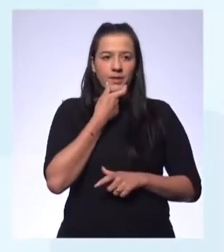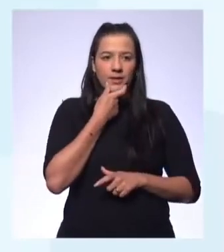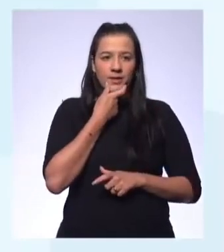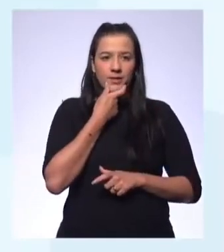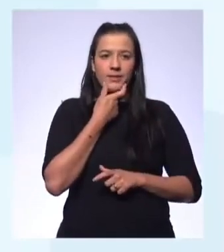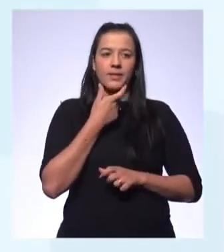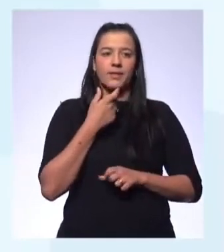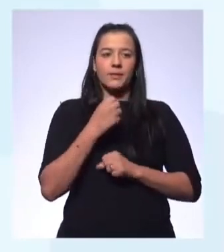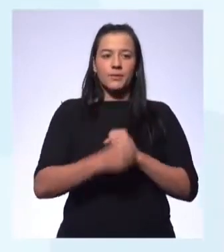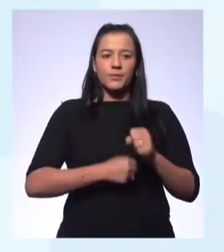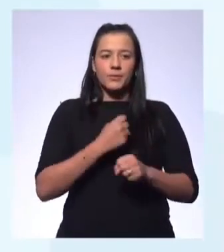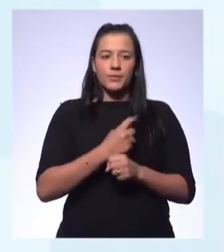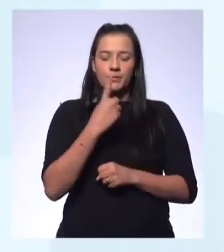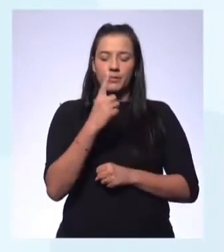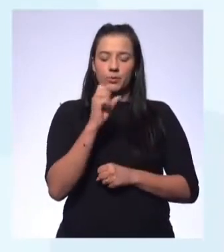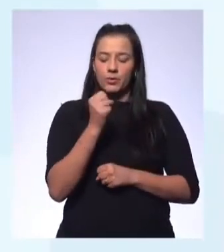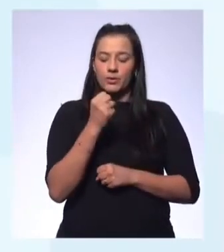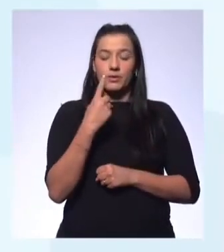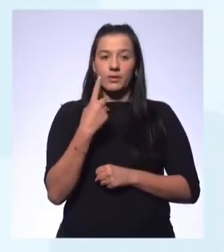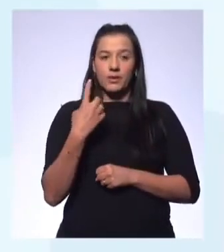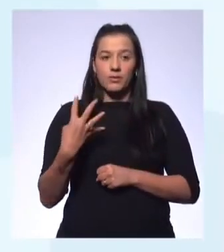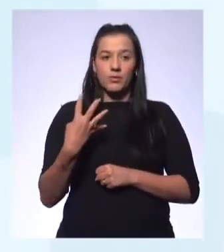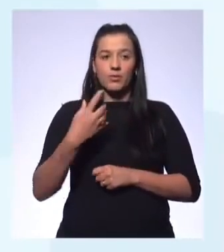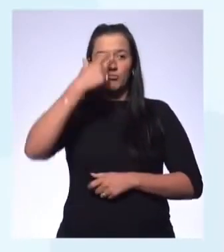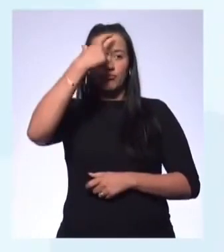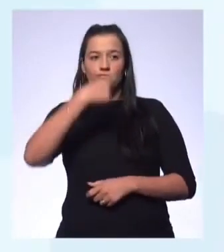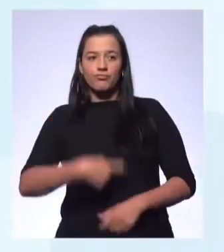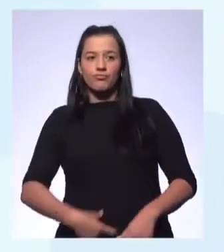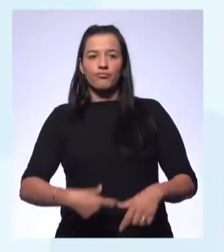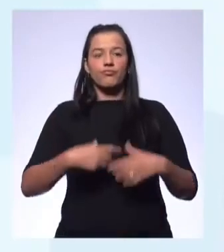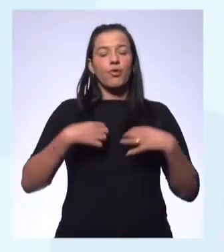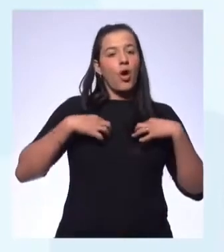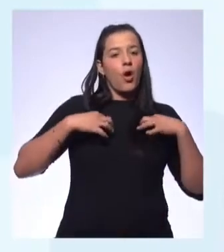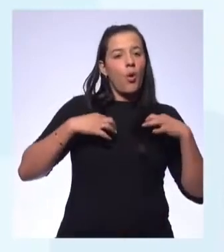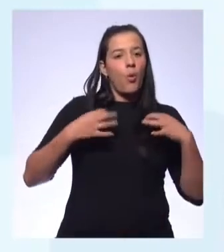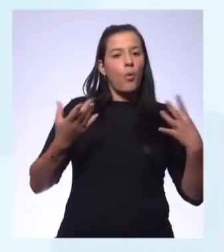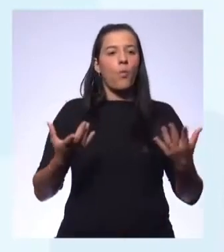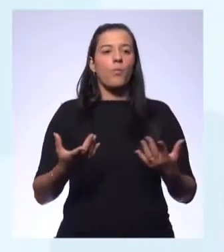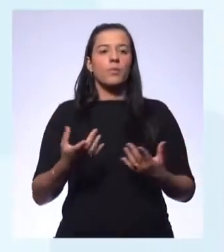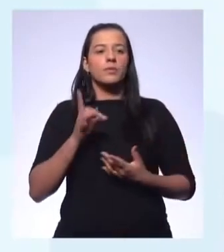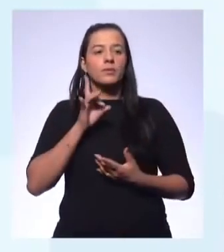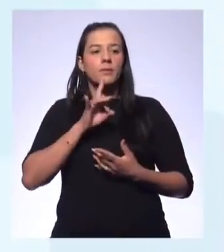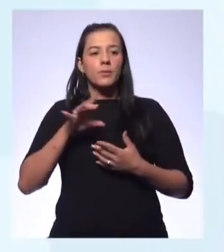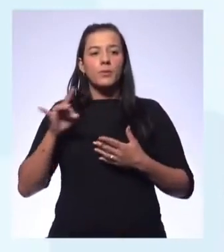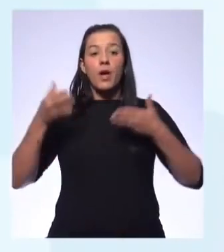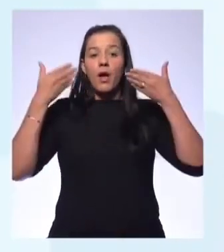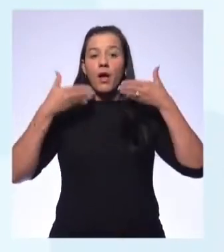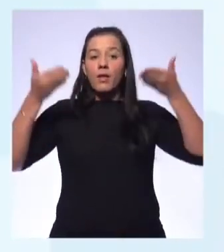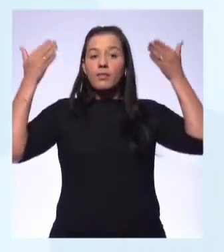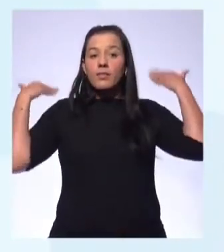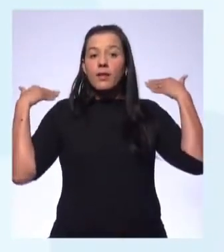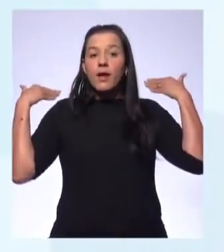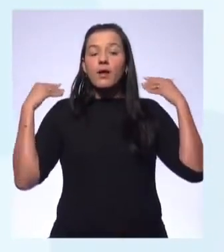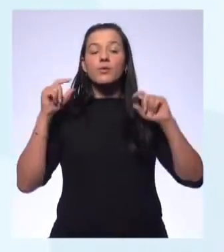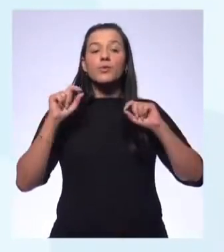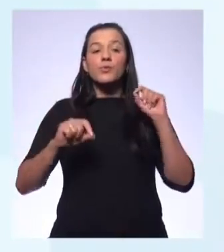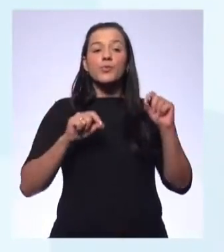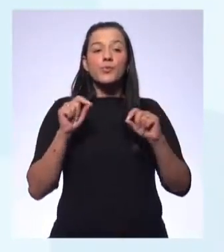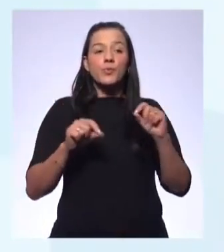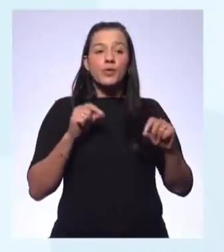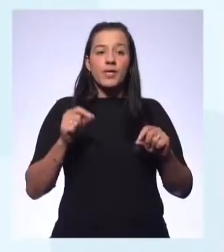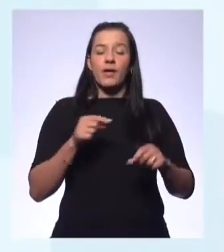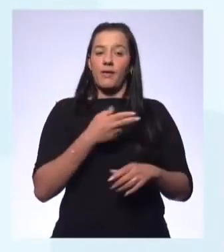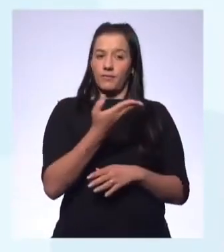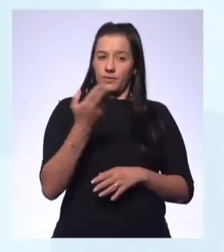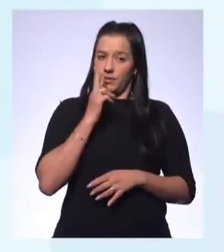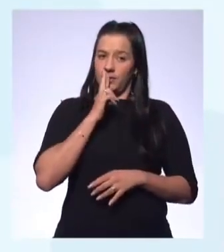1814. Então, vocês vão observar a postura, as roupas, o que está atrás do personagem e vocês vão